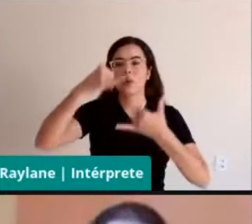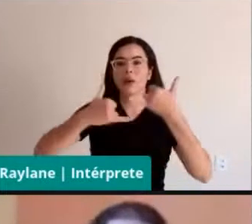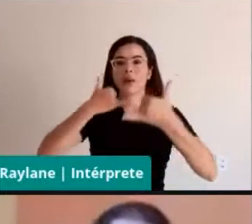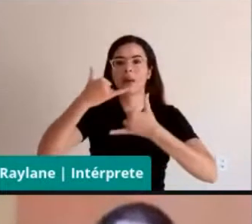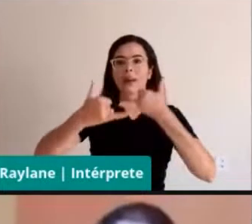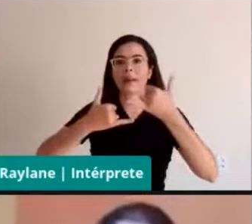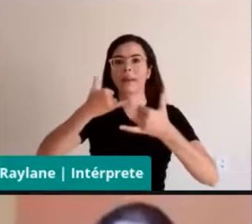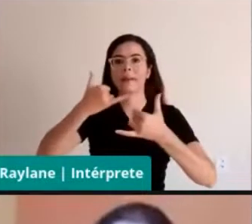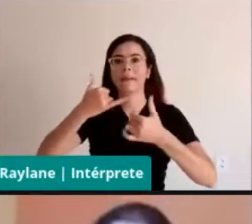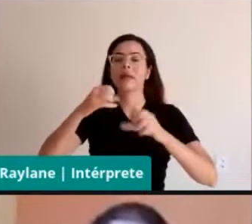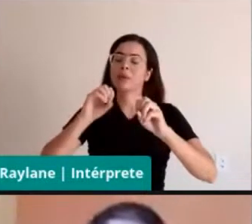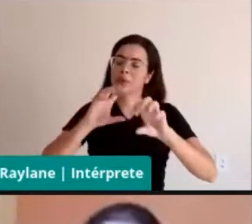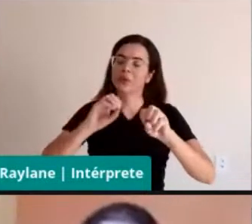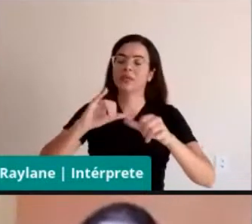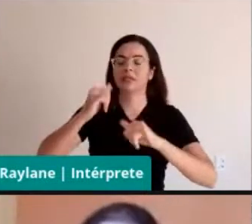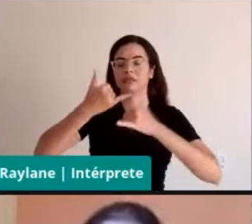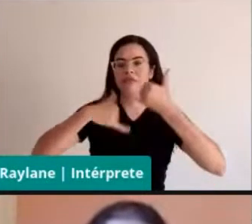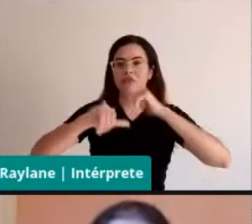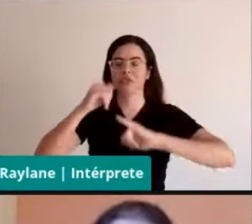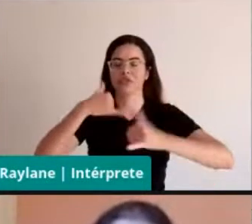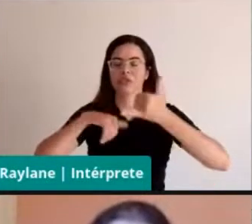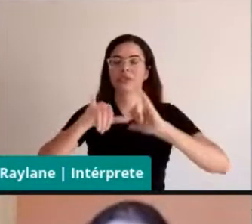formado em Química Licenciatura.